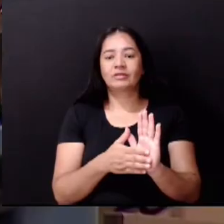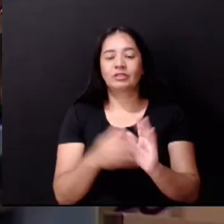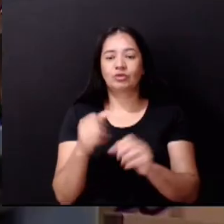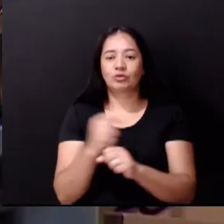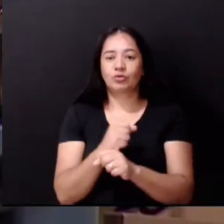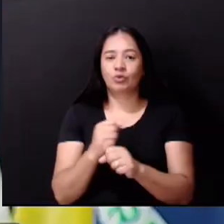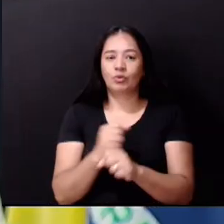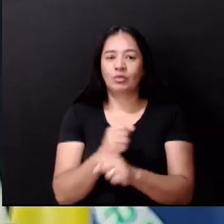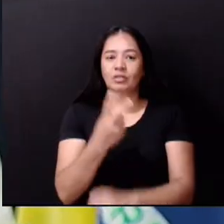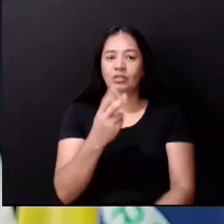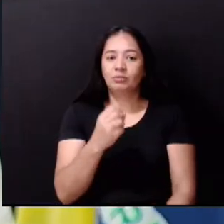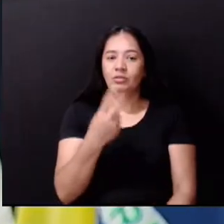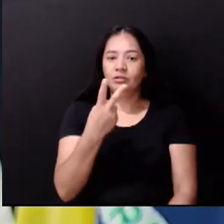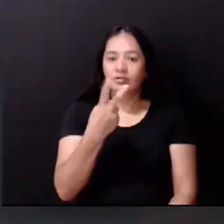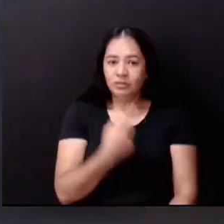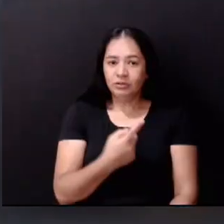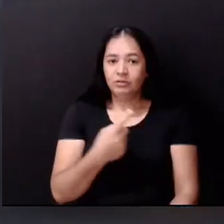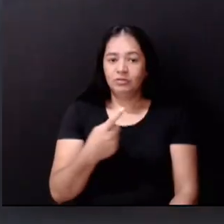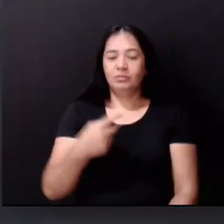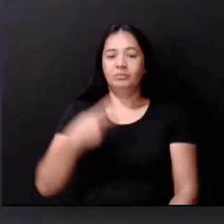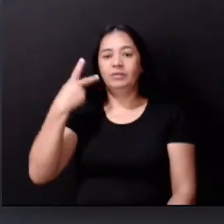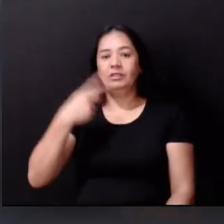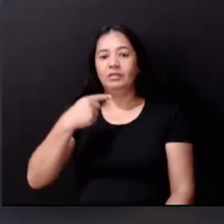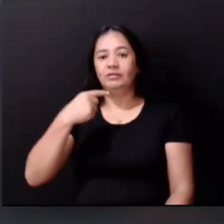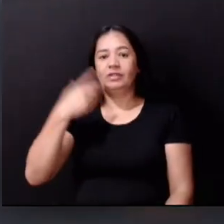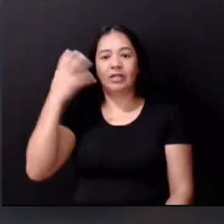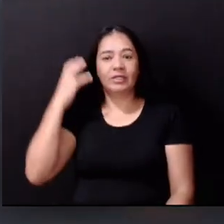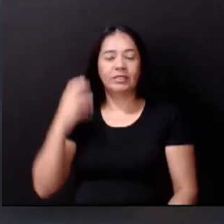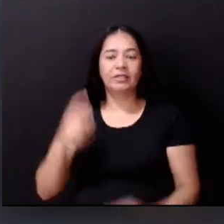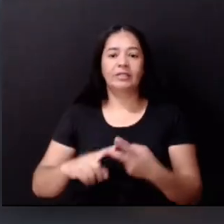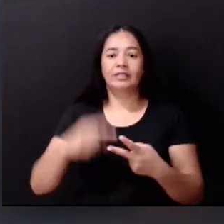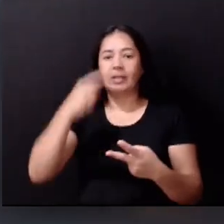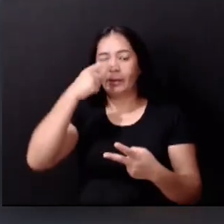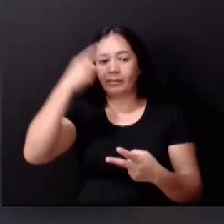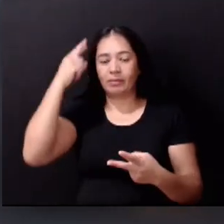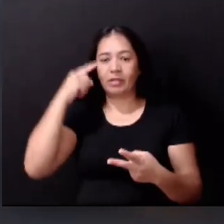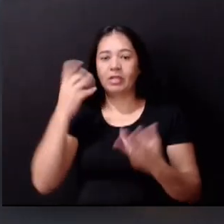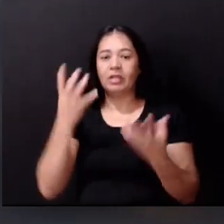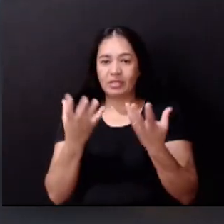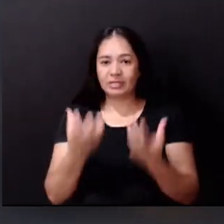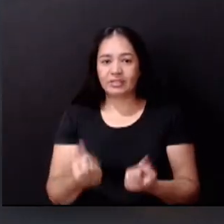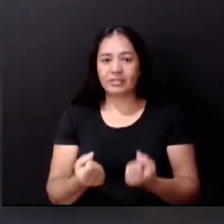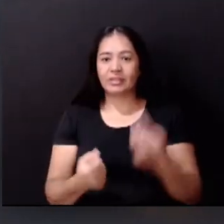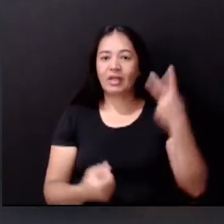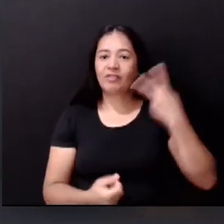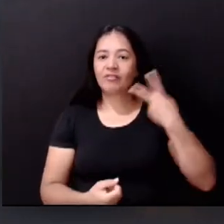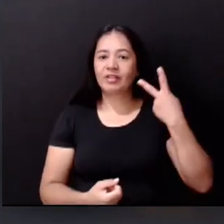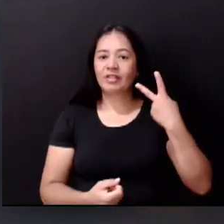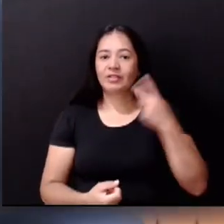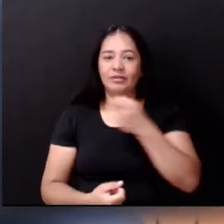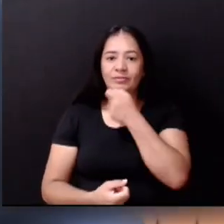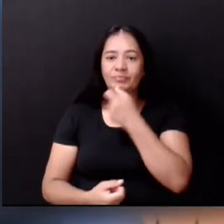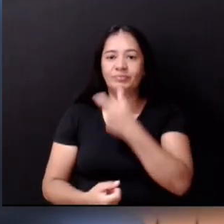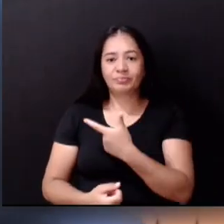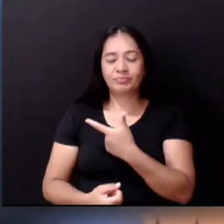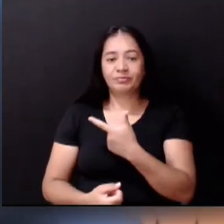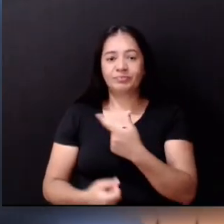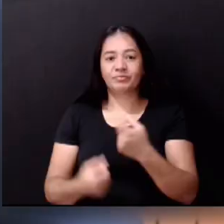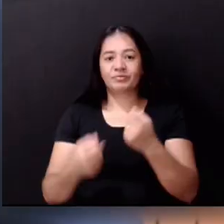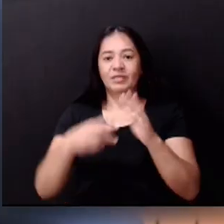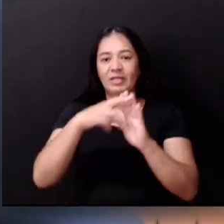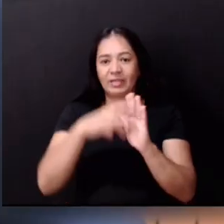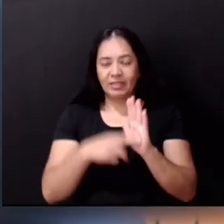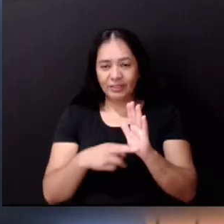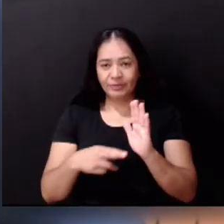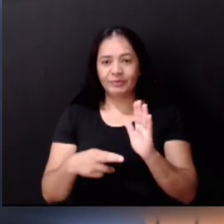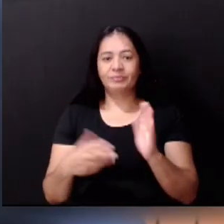vereadoras Guida Calisto e Paola Miguel, recebeu parecer favorável da vereadora Fernanda Souto, relatora da matéria. Além do